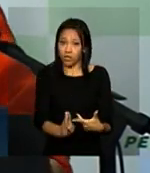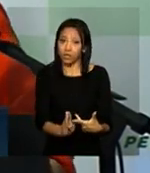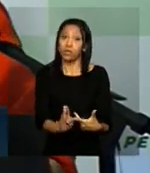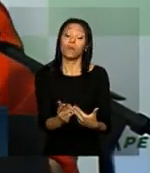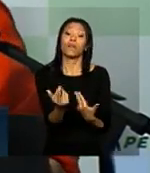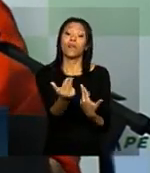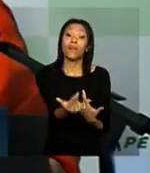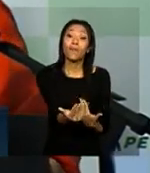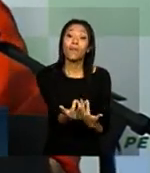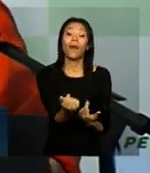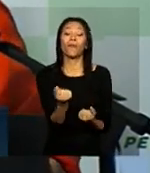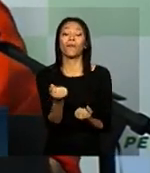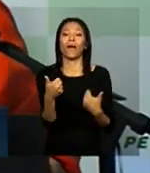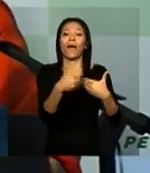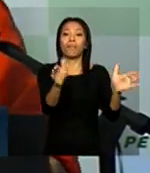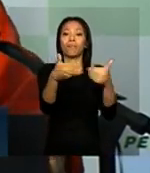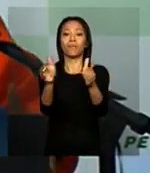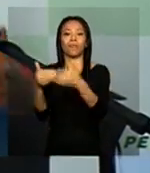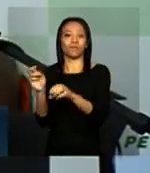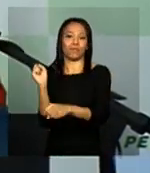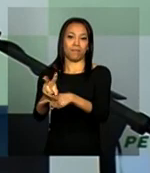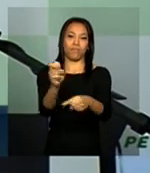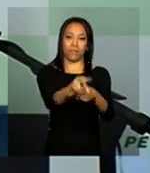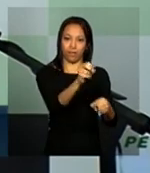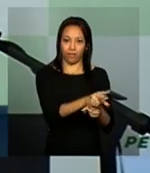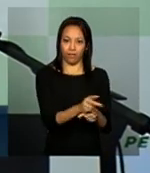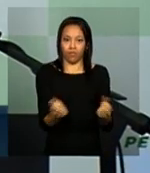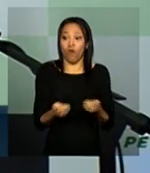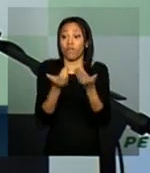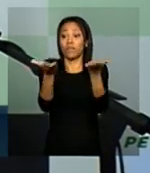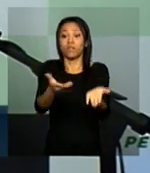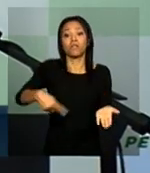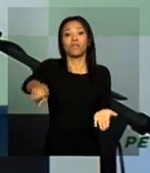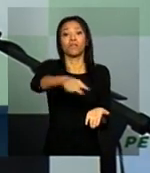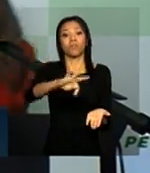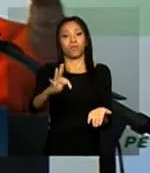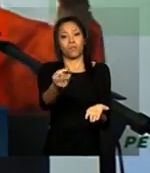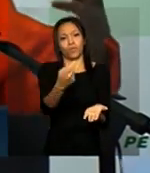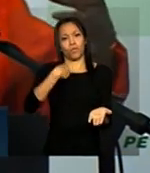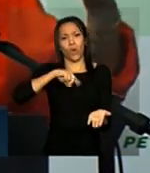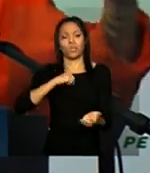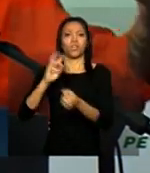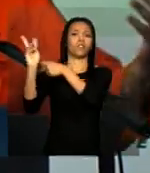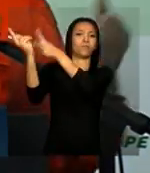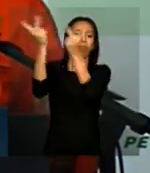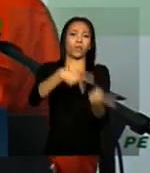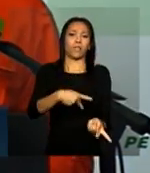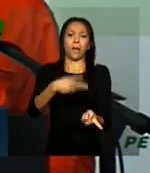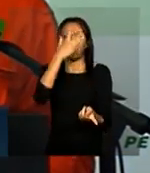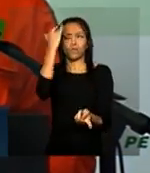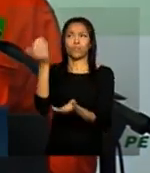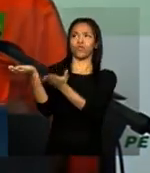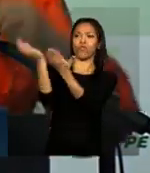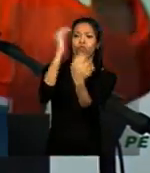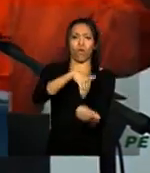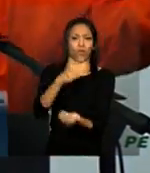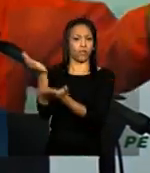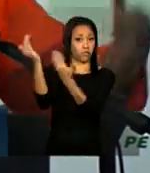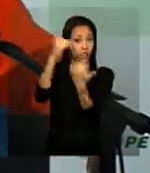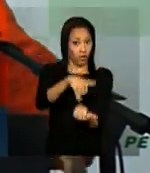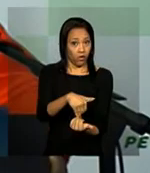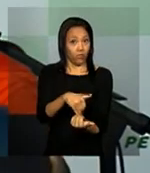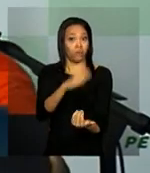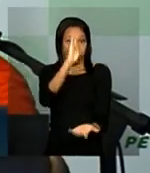a emprego nacional. Ao invés da gente exportar emprego, quando a